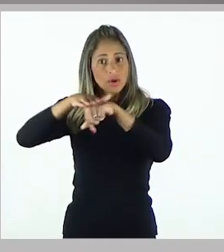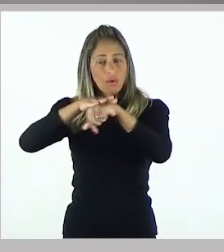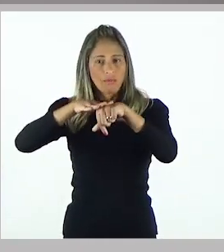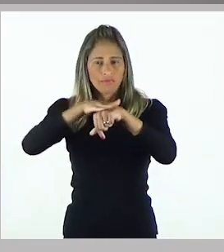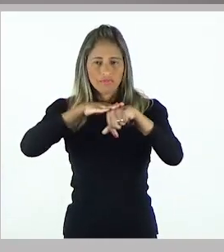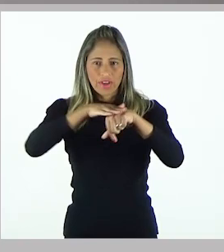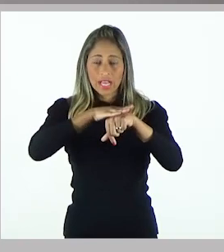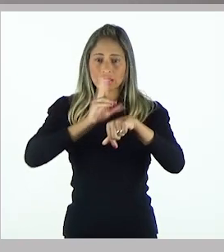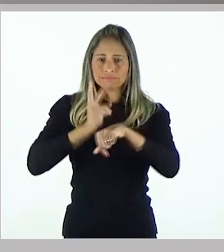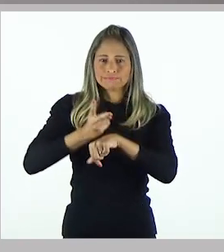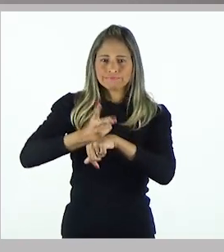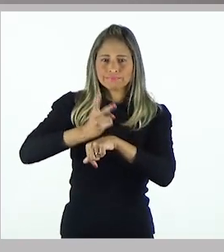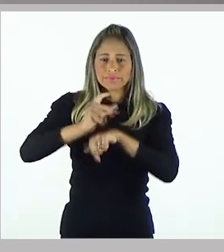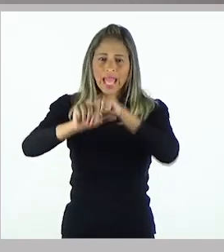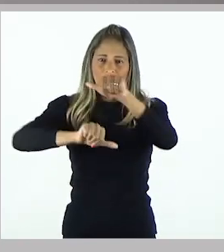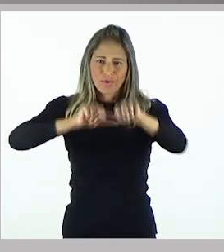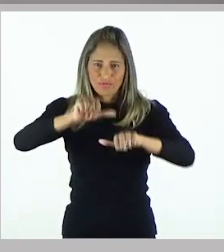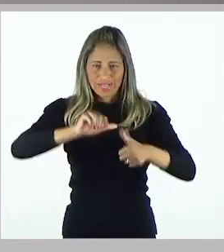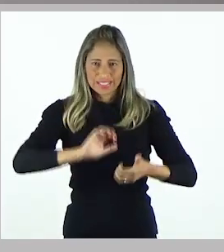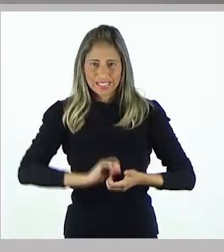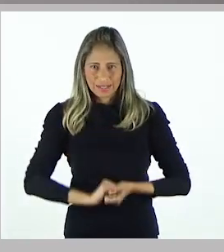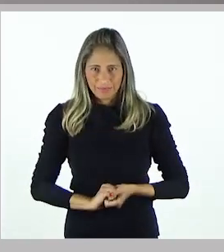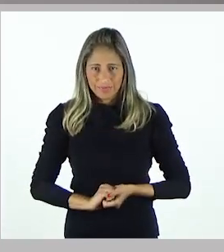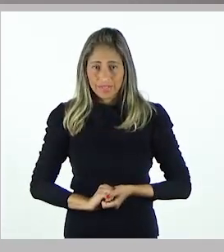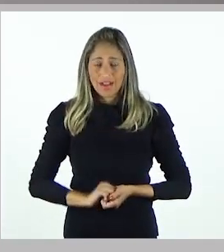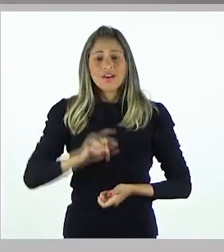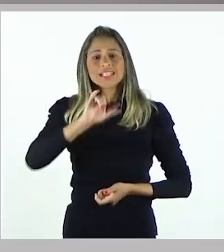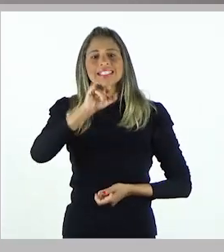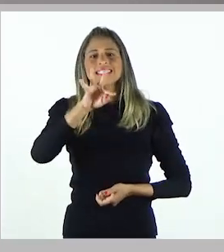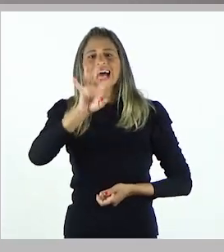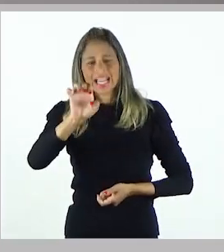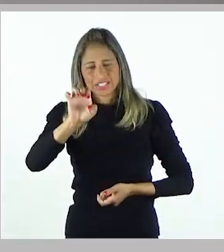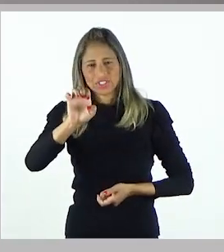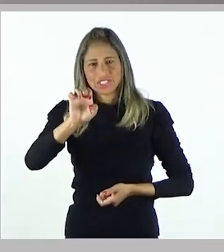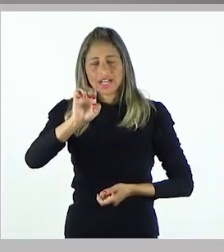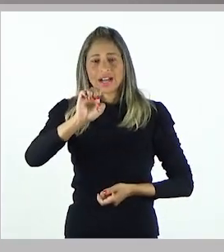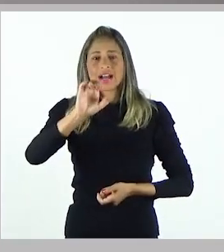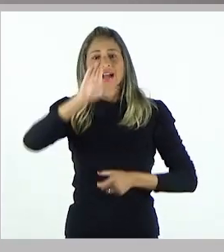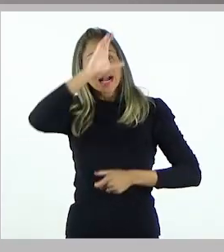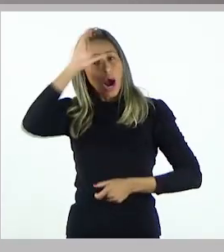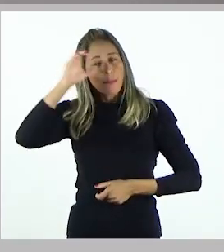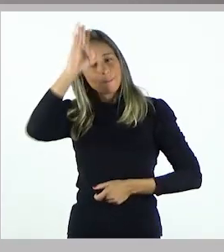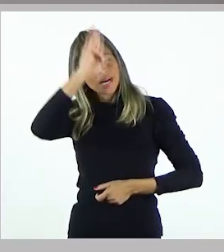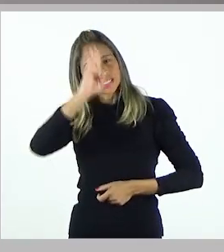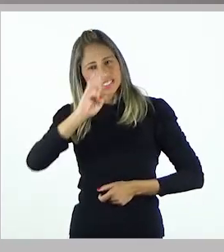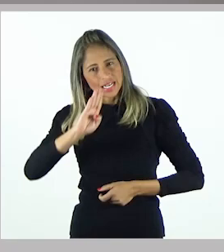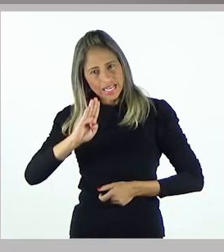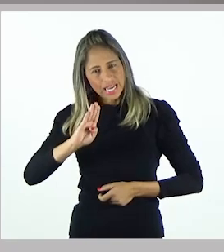conversas permanentes e renováveis. Acesse o site da Câmara Brasileira do